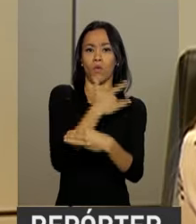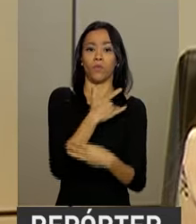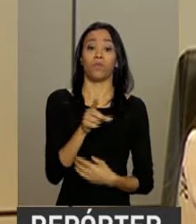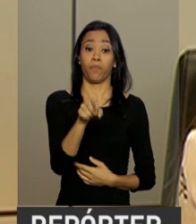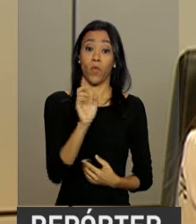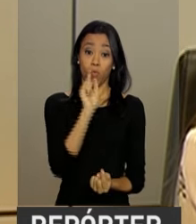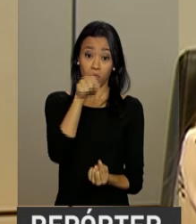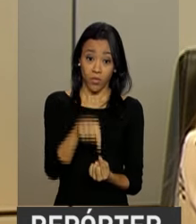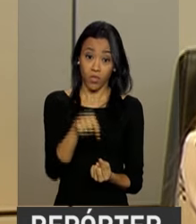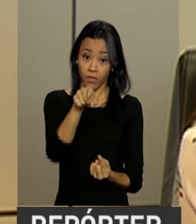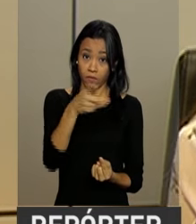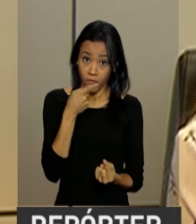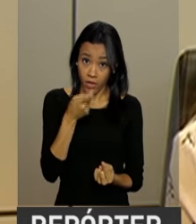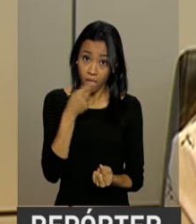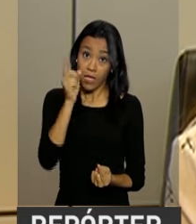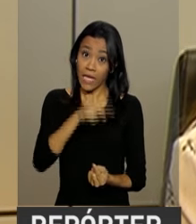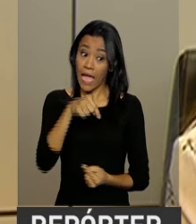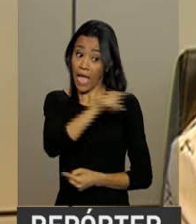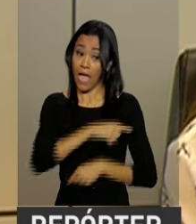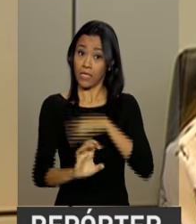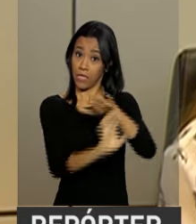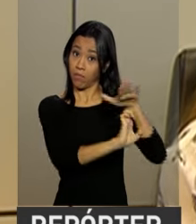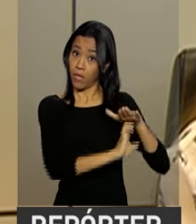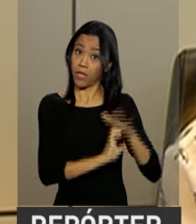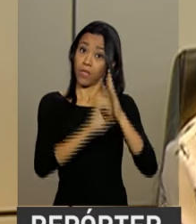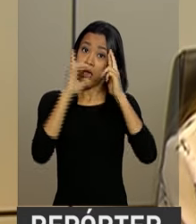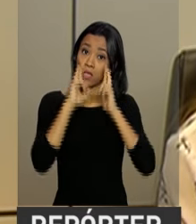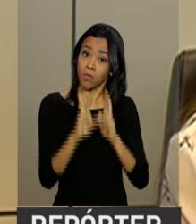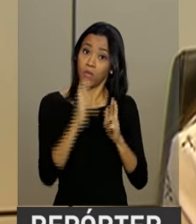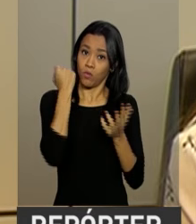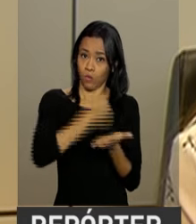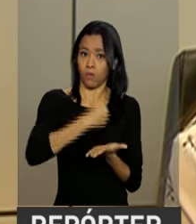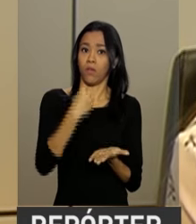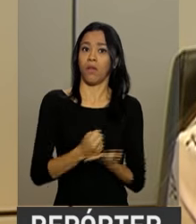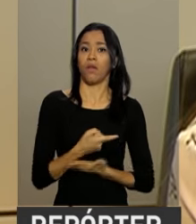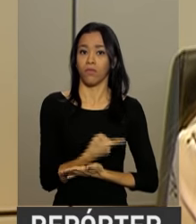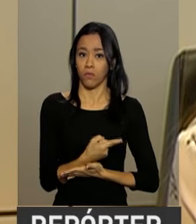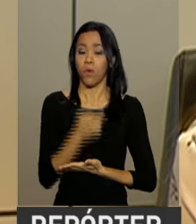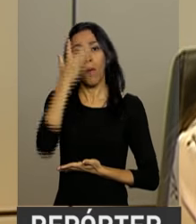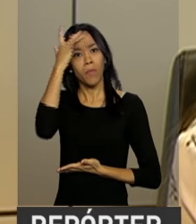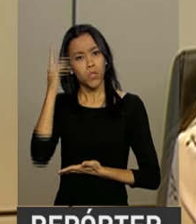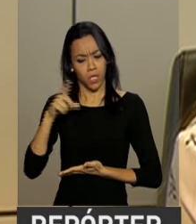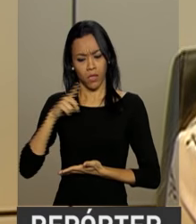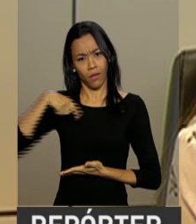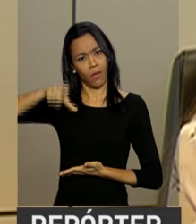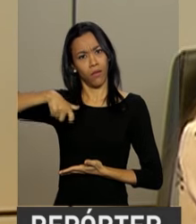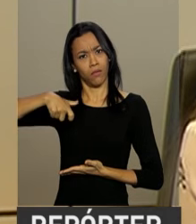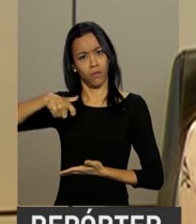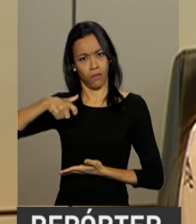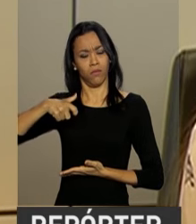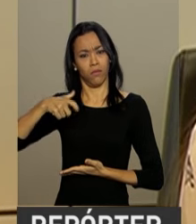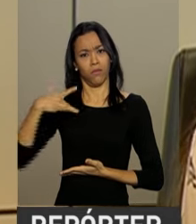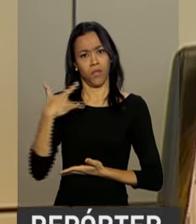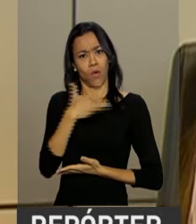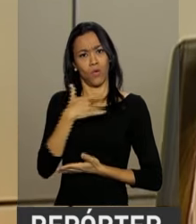a gente fazer com que as operadoras cumpram os seus contratos e que, de fato, uma pessoa que tem plano de saúde